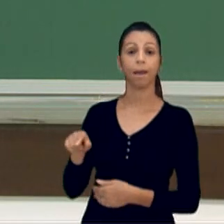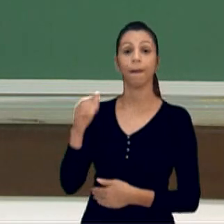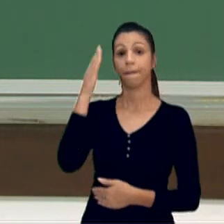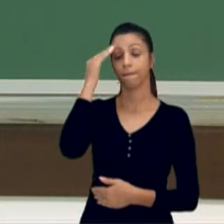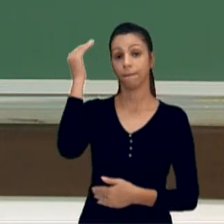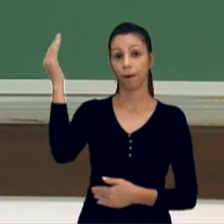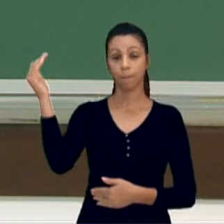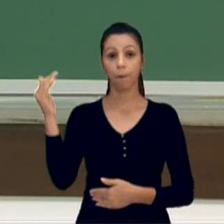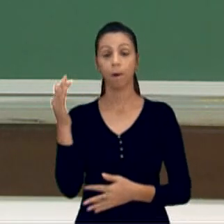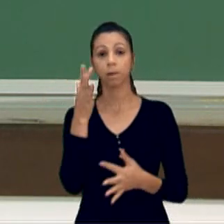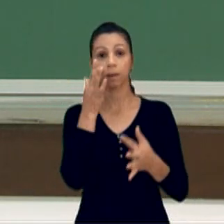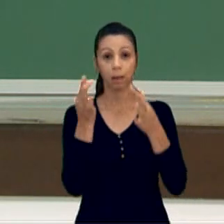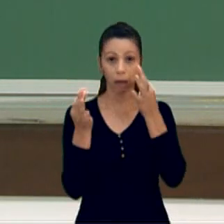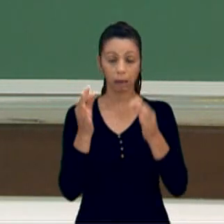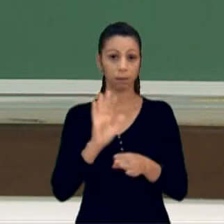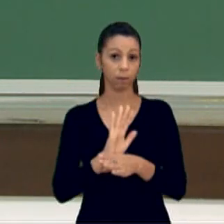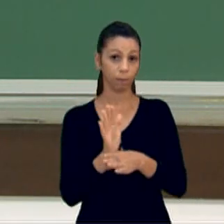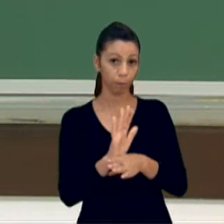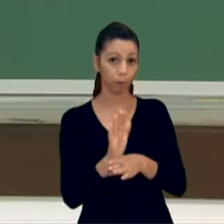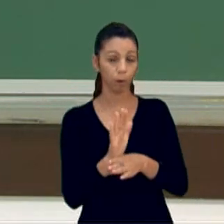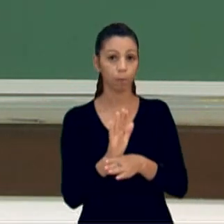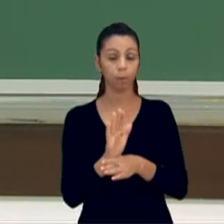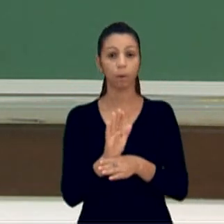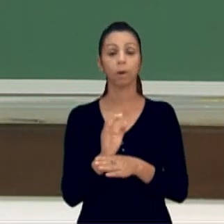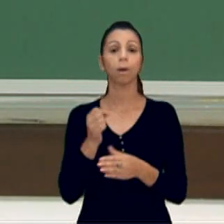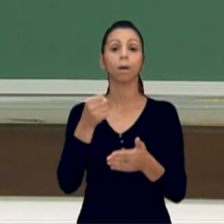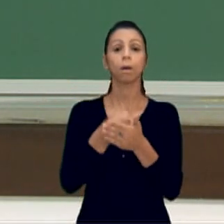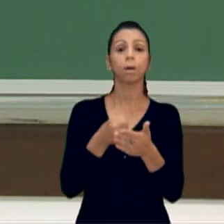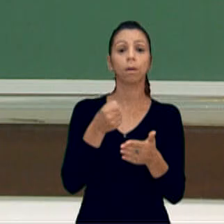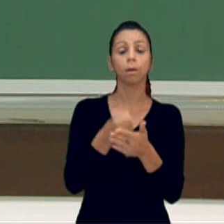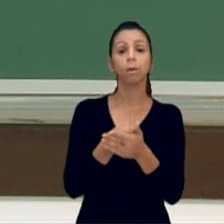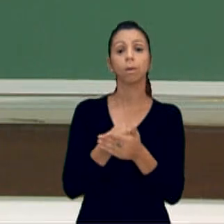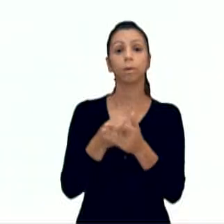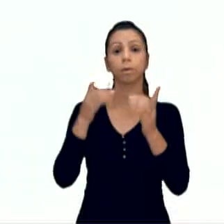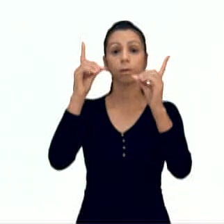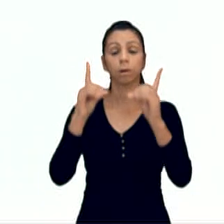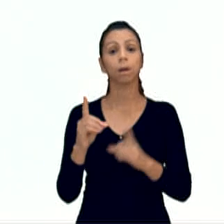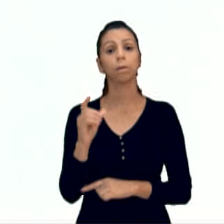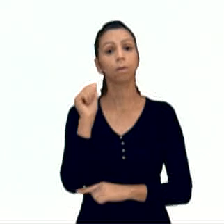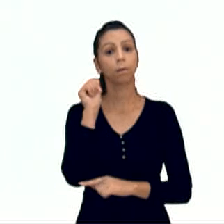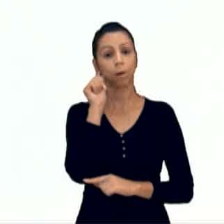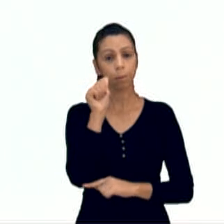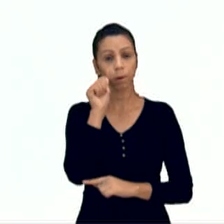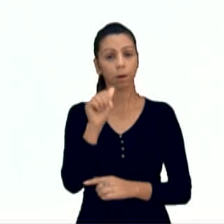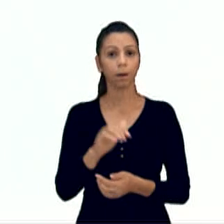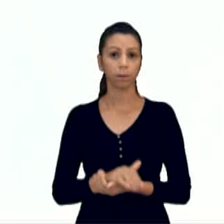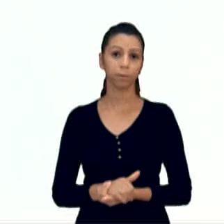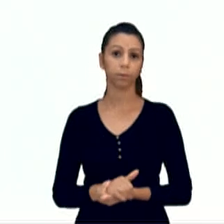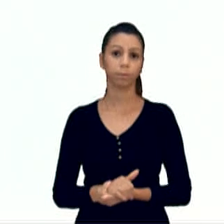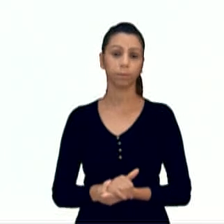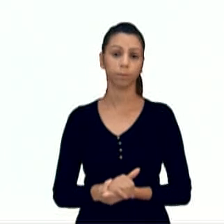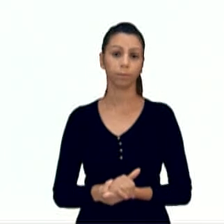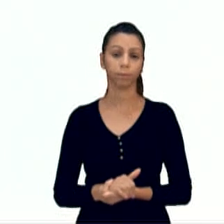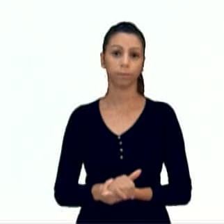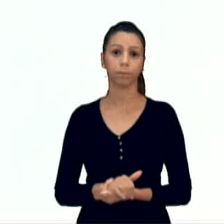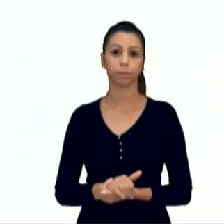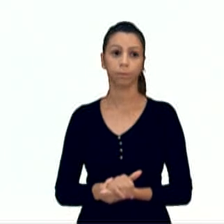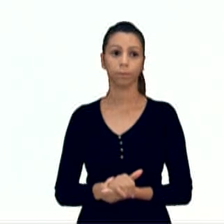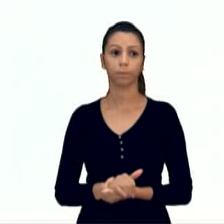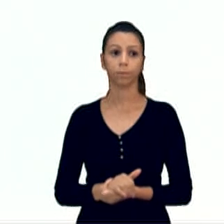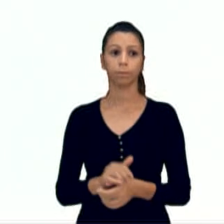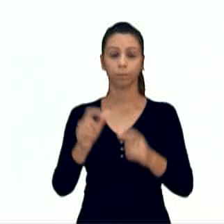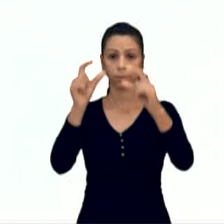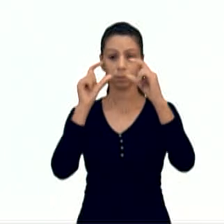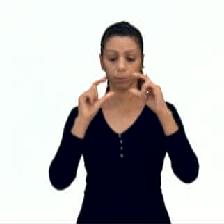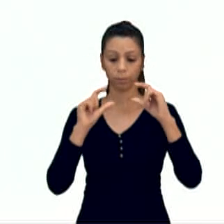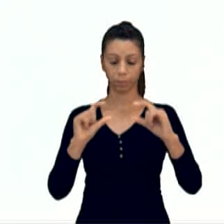é, né? Defende aí o direito das mulheres. She is from the United States. Não, essa não, né? Eu já disse para vocês lá no começo